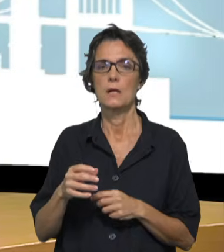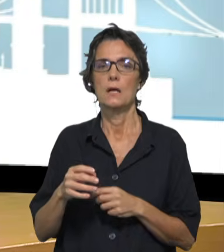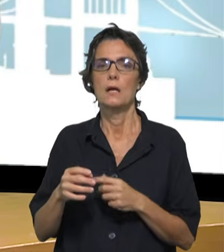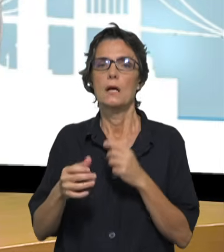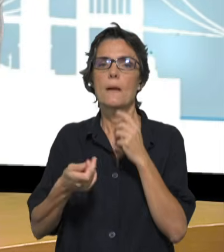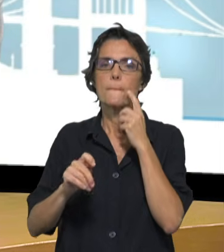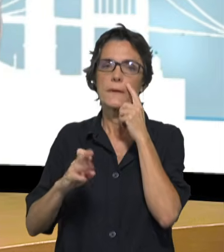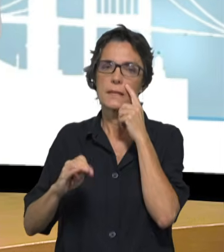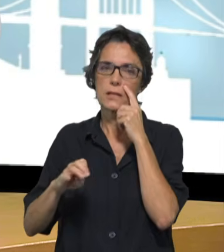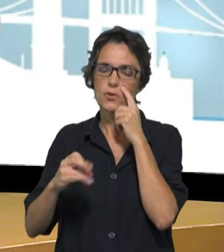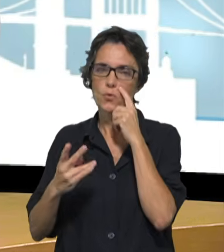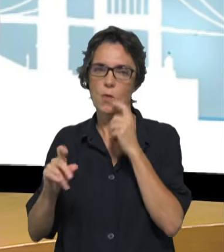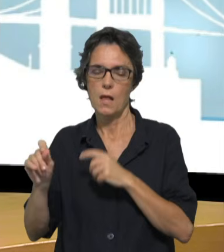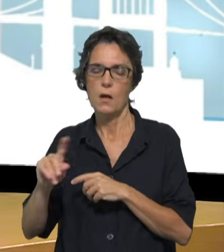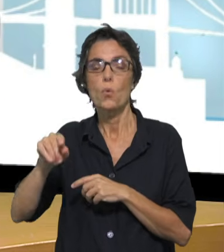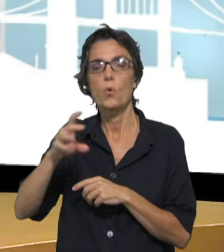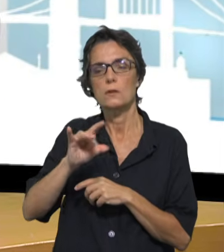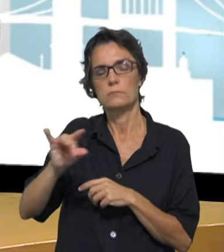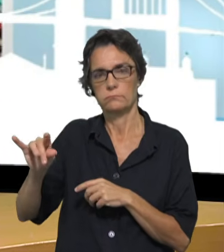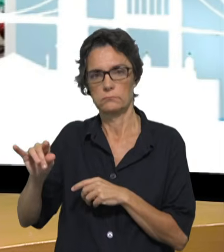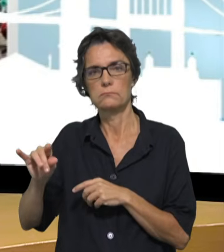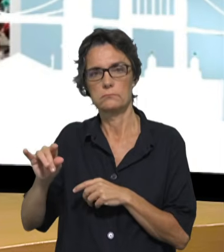Peníscola, ou em alguns sítios